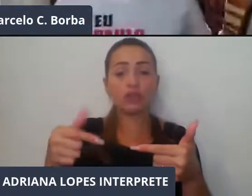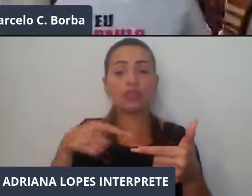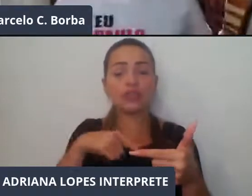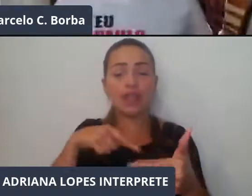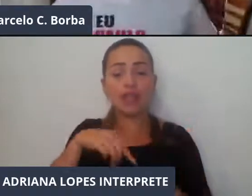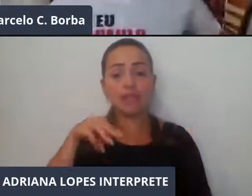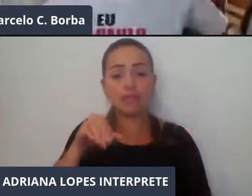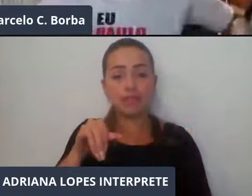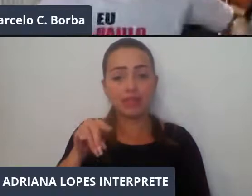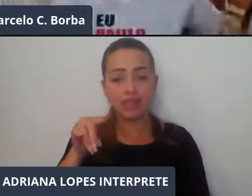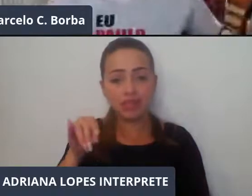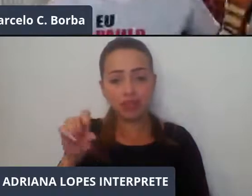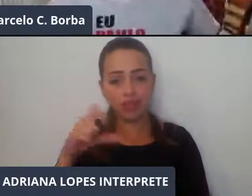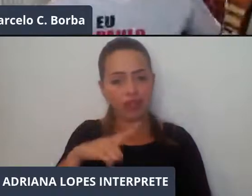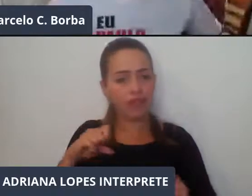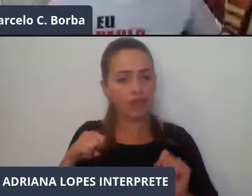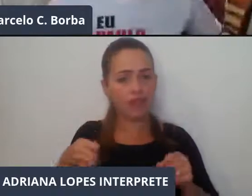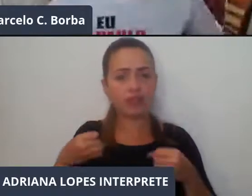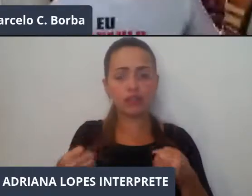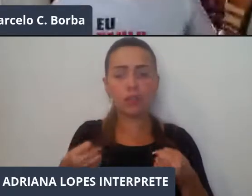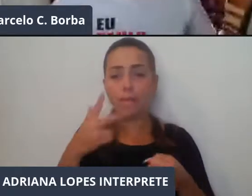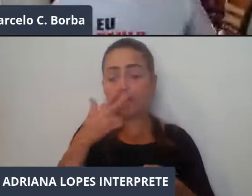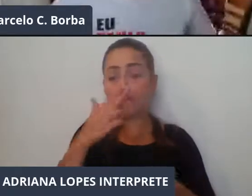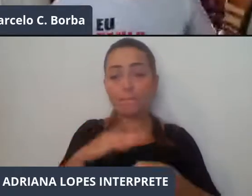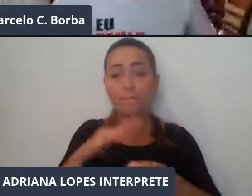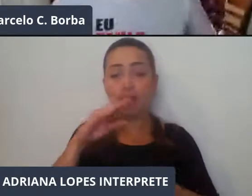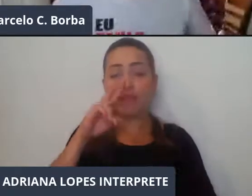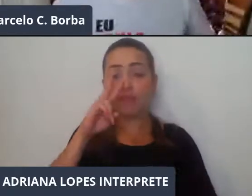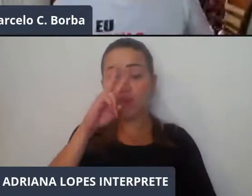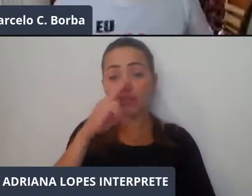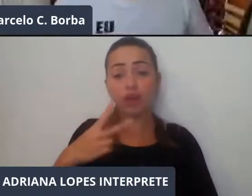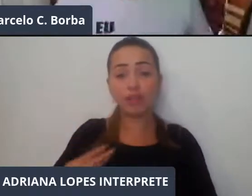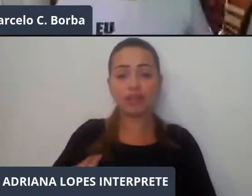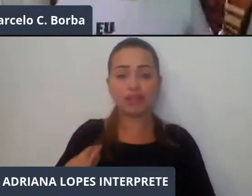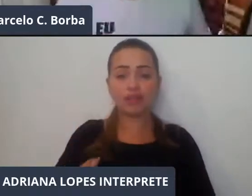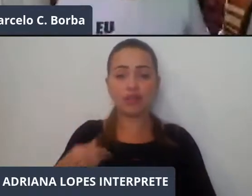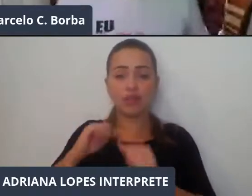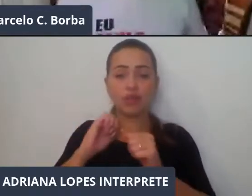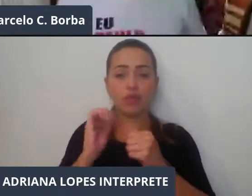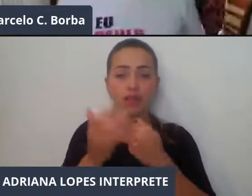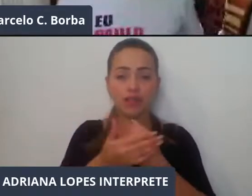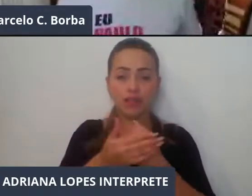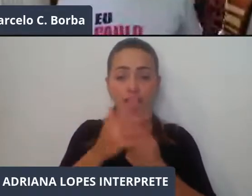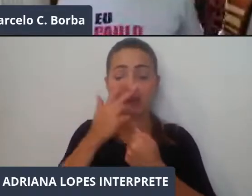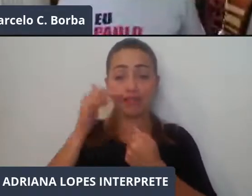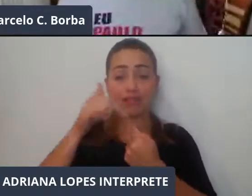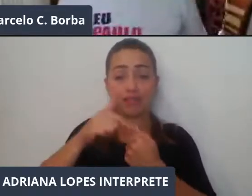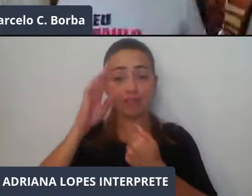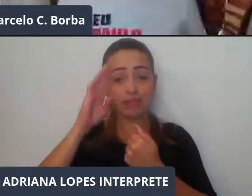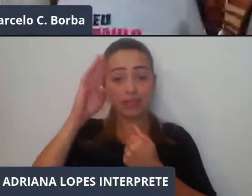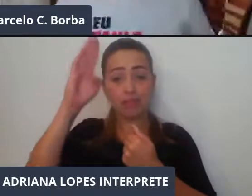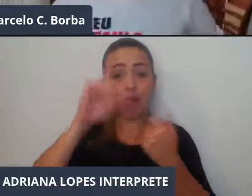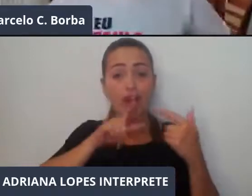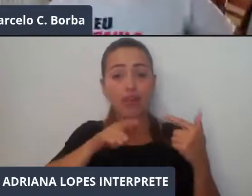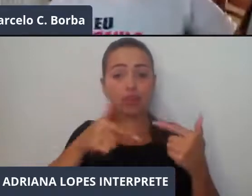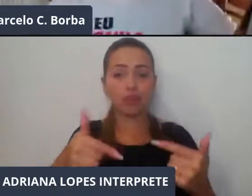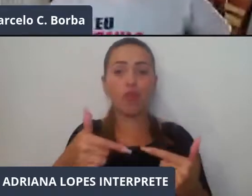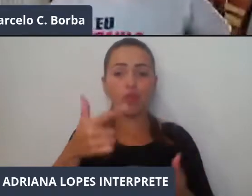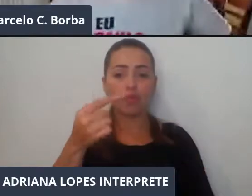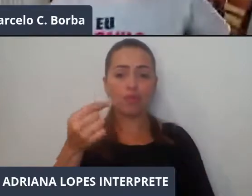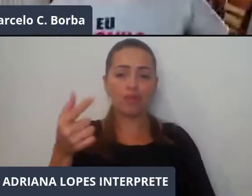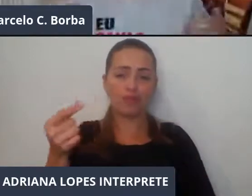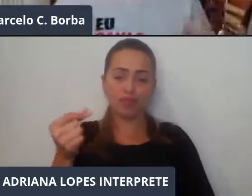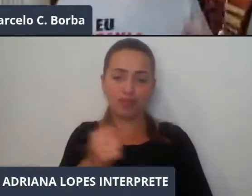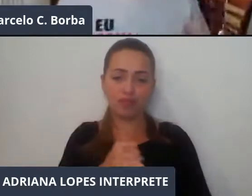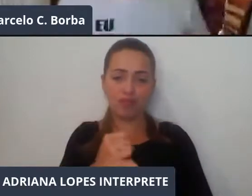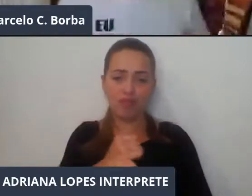como eu tenho defendido há muito tempo, fica muito mais forte com a presença do coronavírus, que certamente é o grande ator do ano 2020, né? É o grande